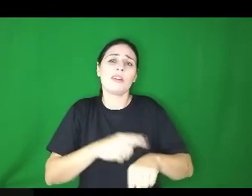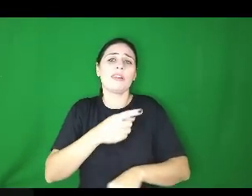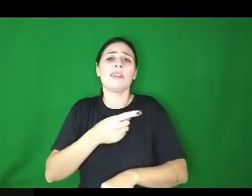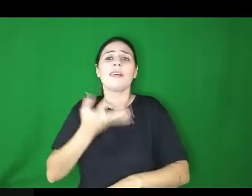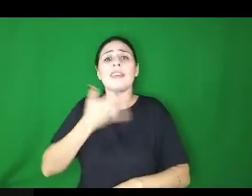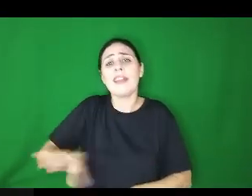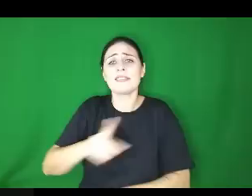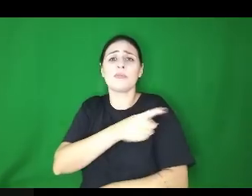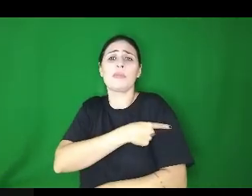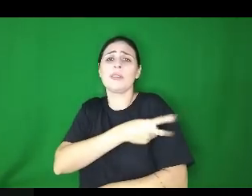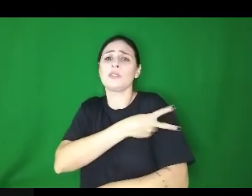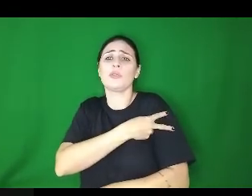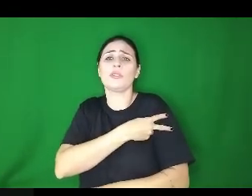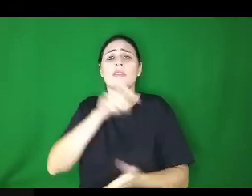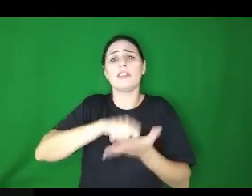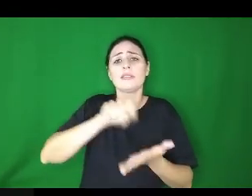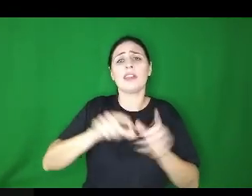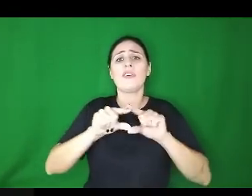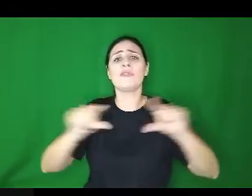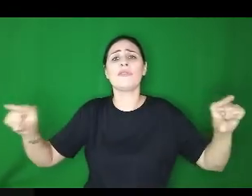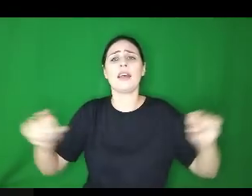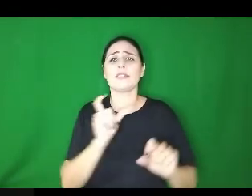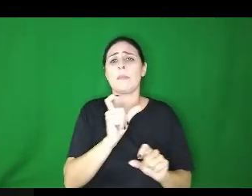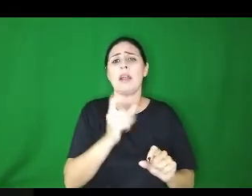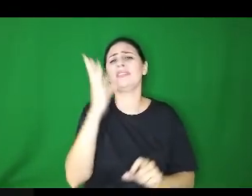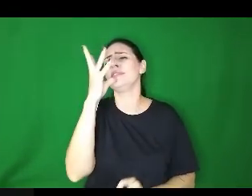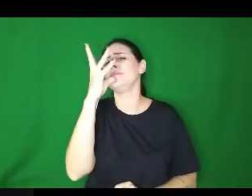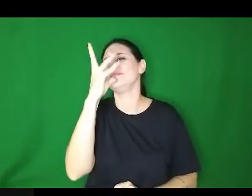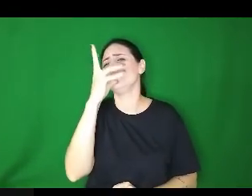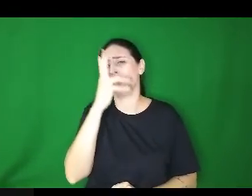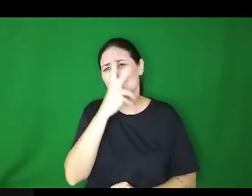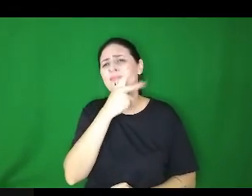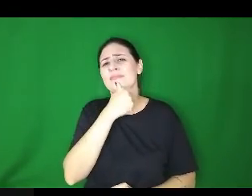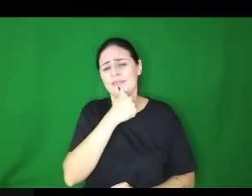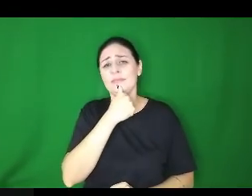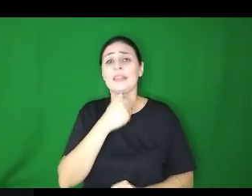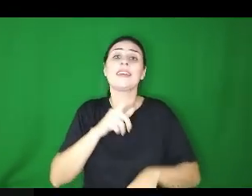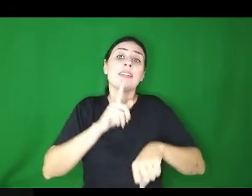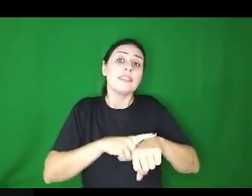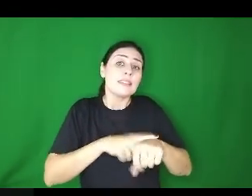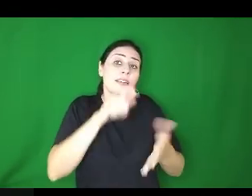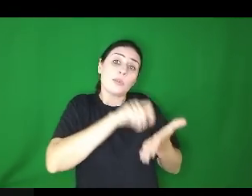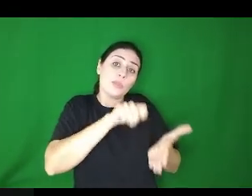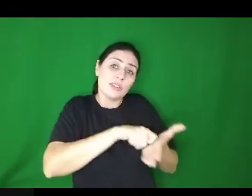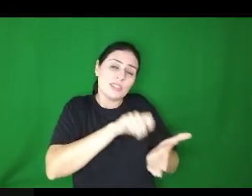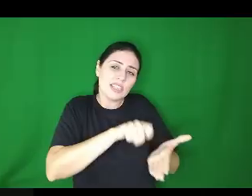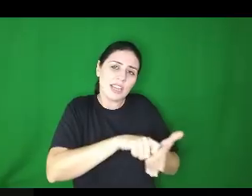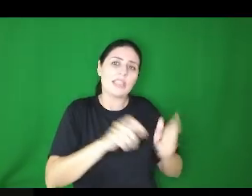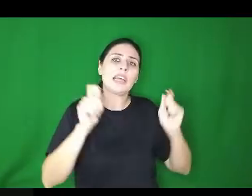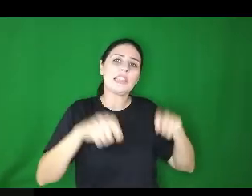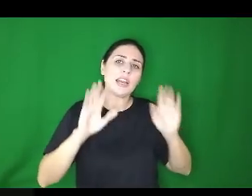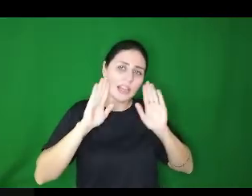curiosos, né? Não um texto tão didatizado, aquele que tem no livro didático, que é de ciência, mas não tem um pingo de curiosidade, né? Então, a